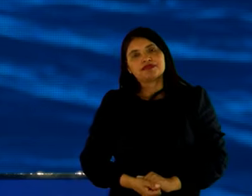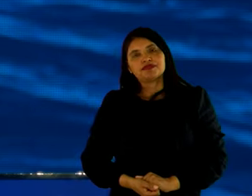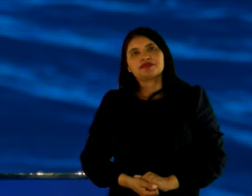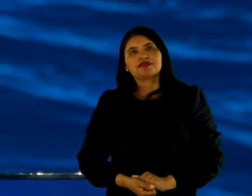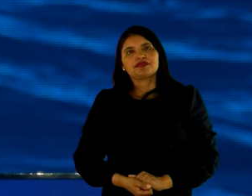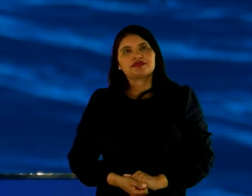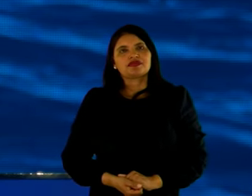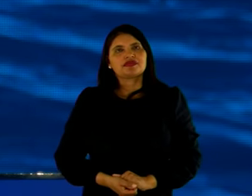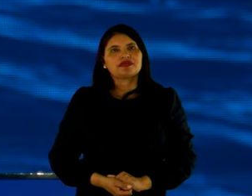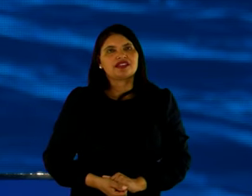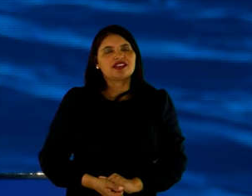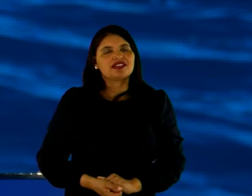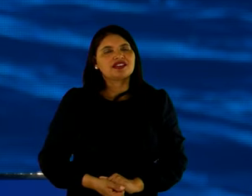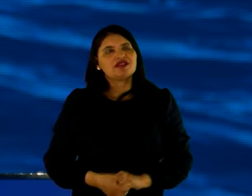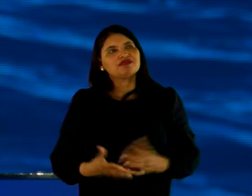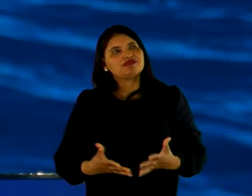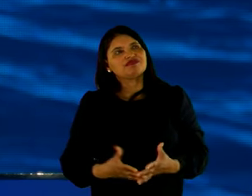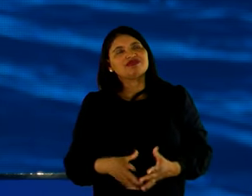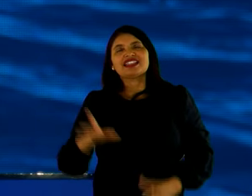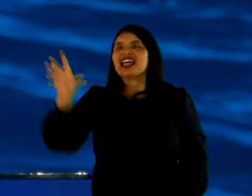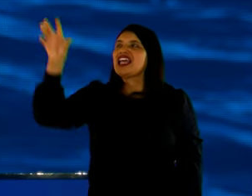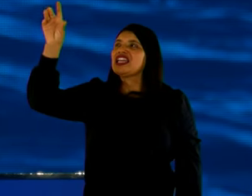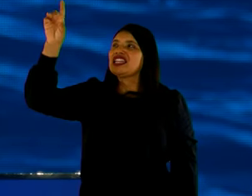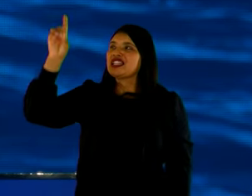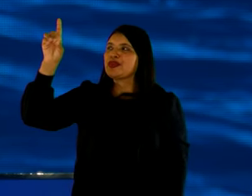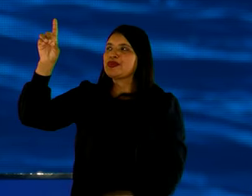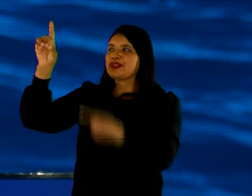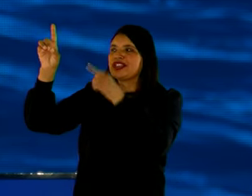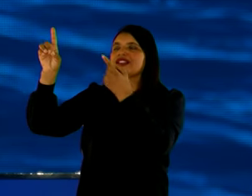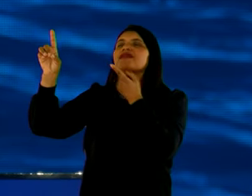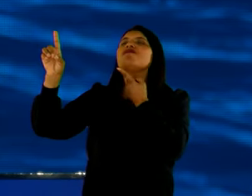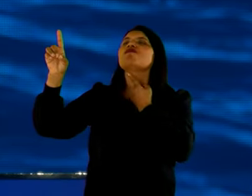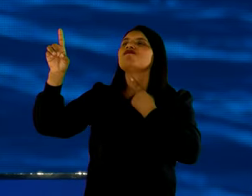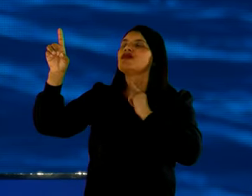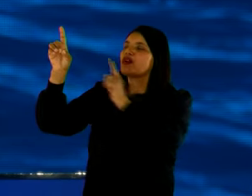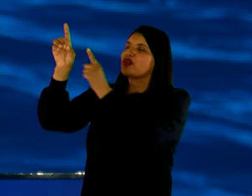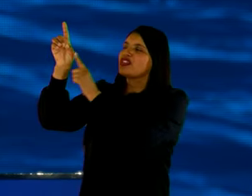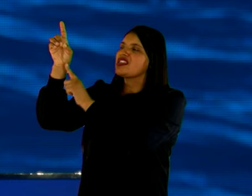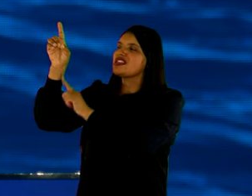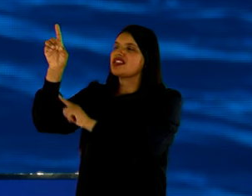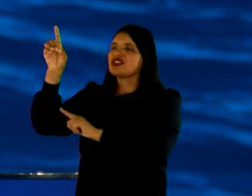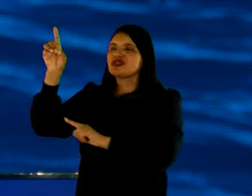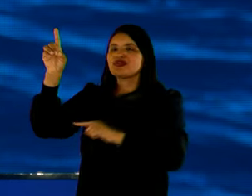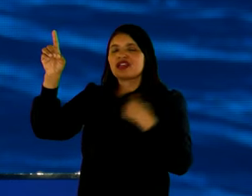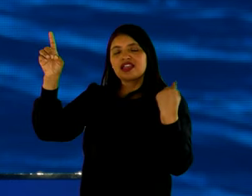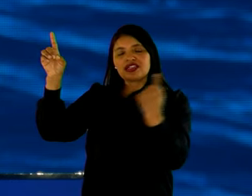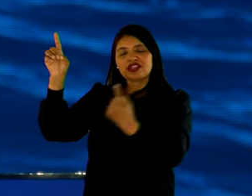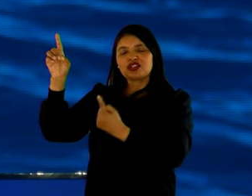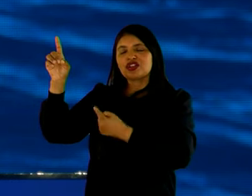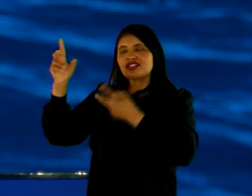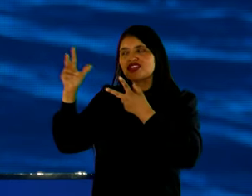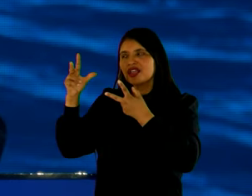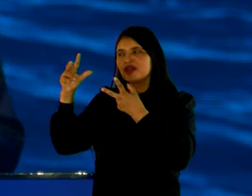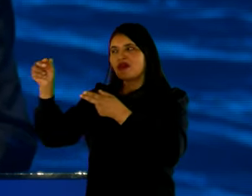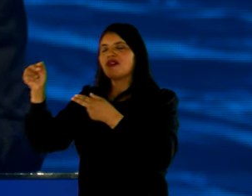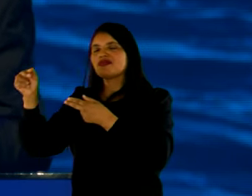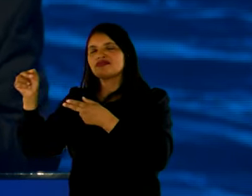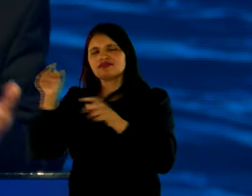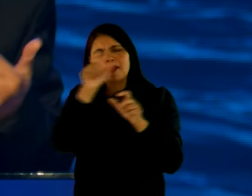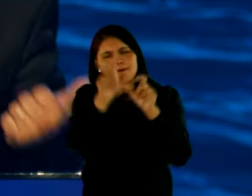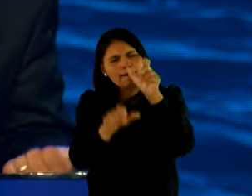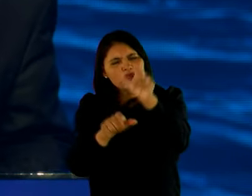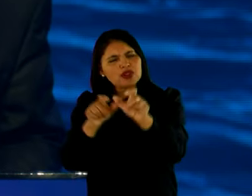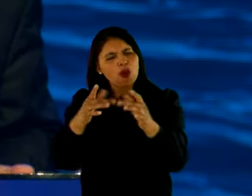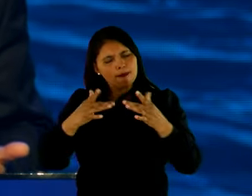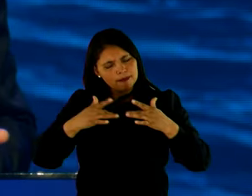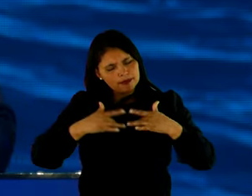E o que Deus mais quer é que nós tenhamos misericórdia das pessoas. Certa vez Jesus disse assim, se não me falha a memória, Mateus